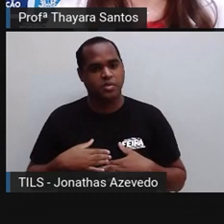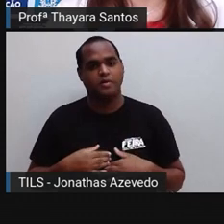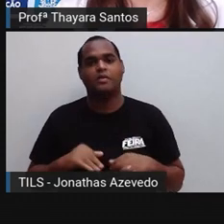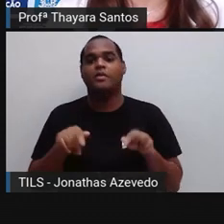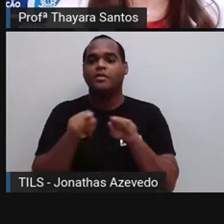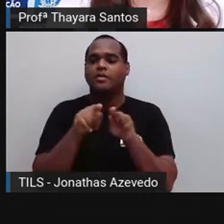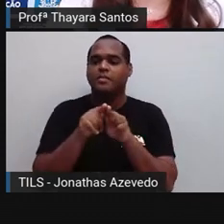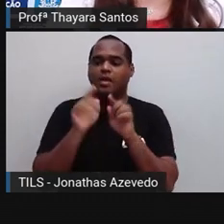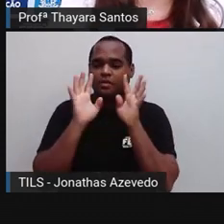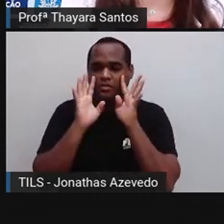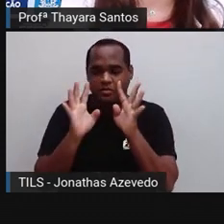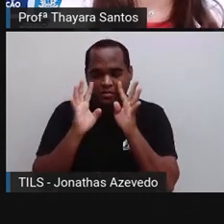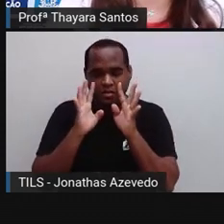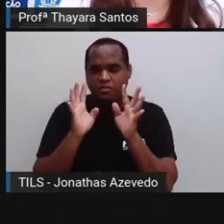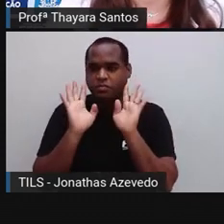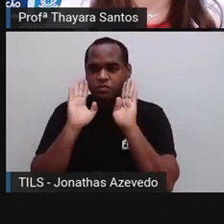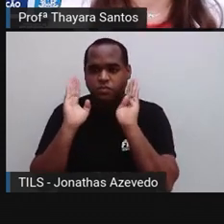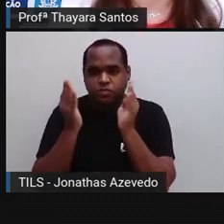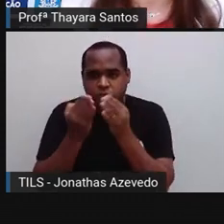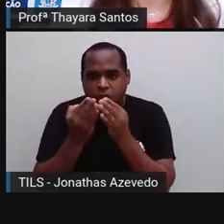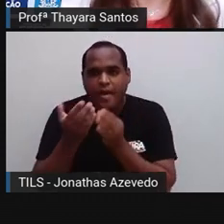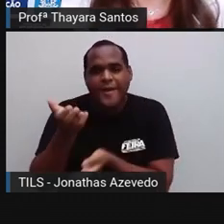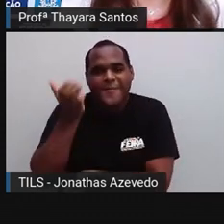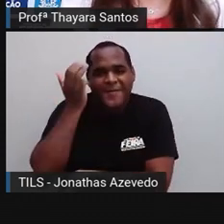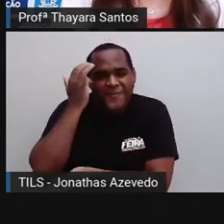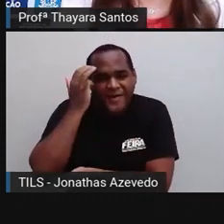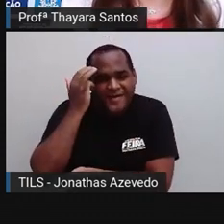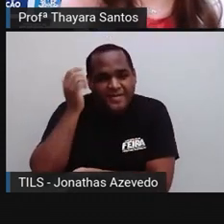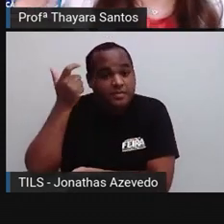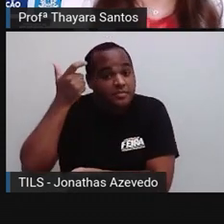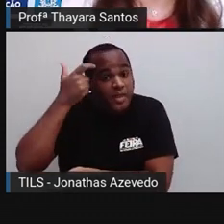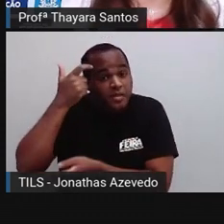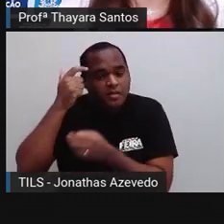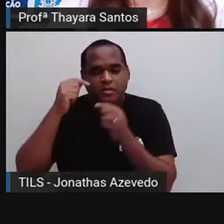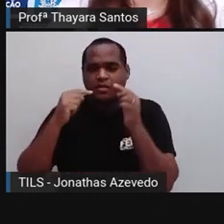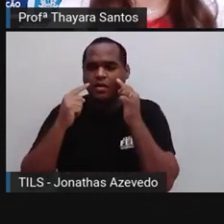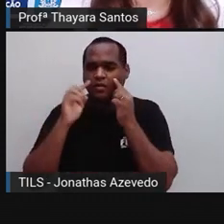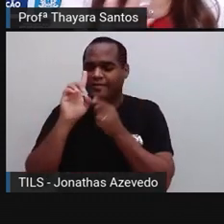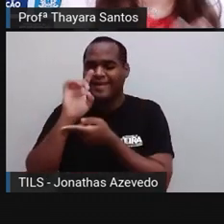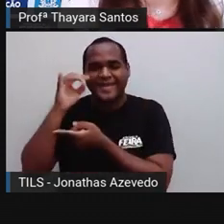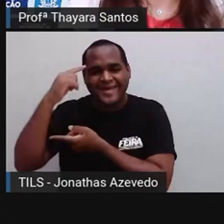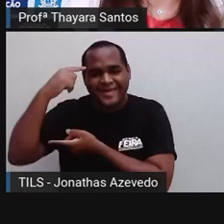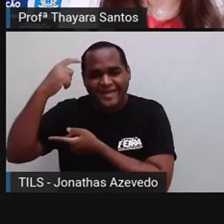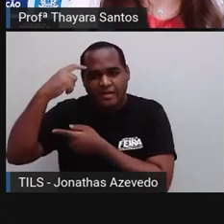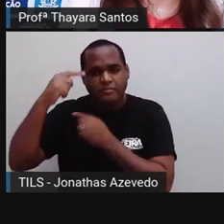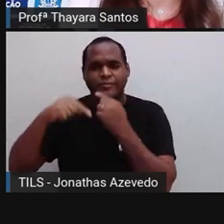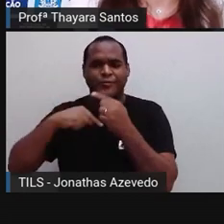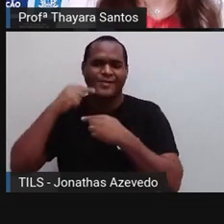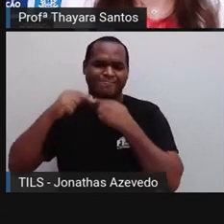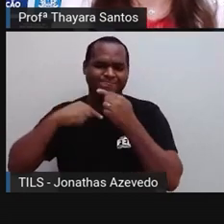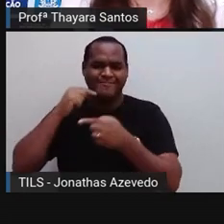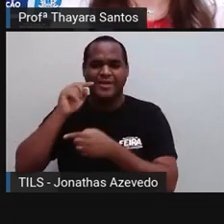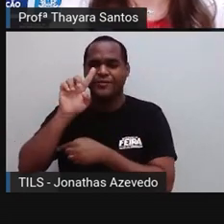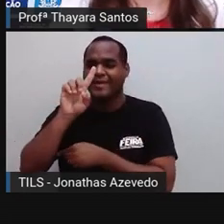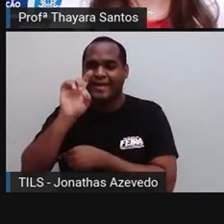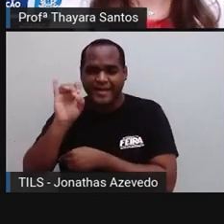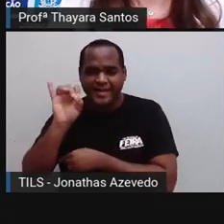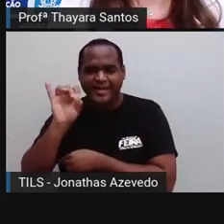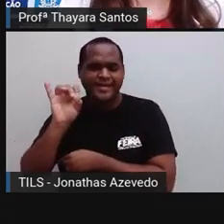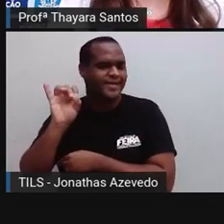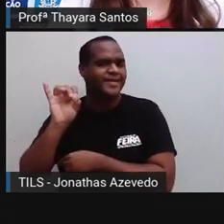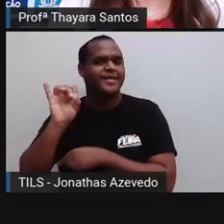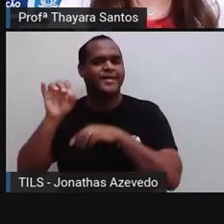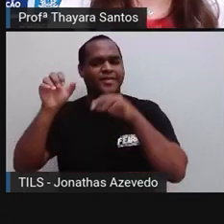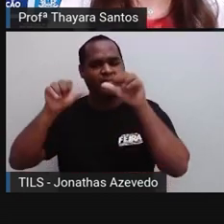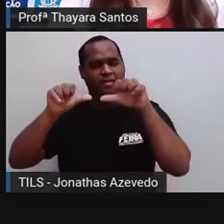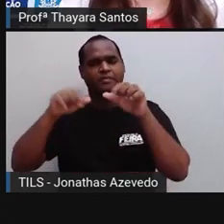a atenção, a concentração, a memória, a capacidade intelectual dessa pessoa naquele momento sob o efeito da droga.